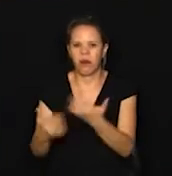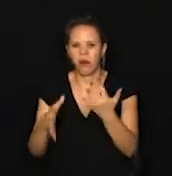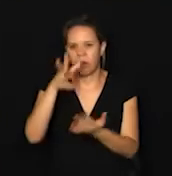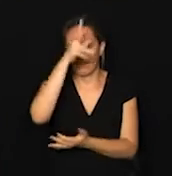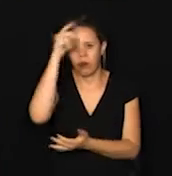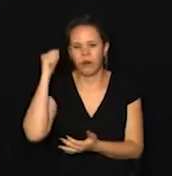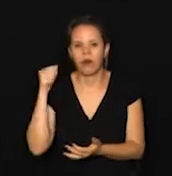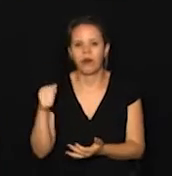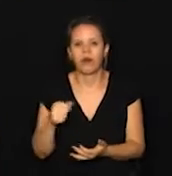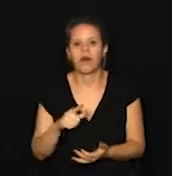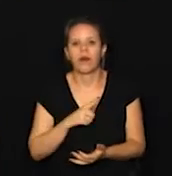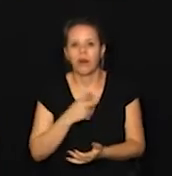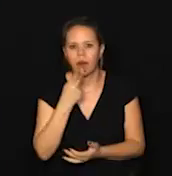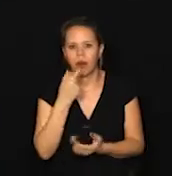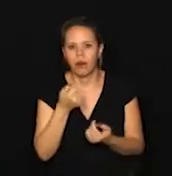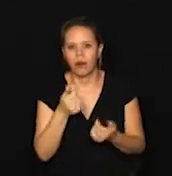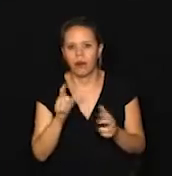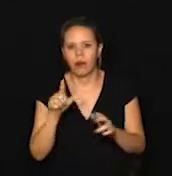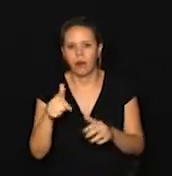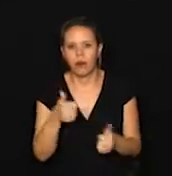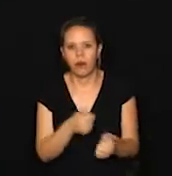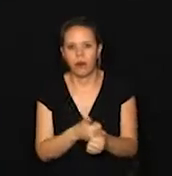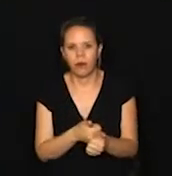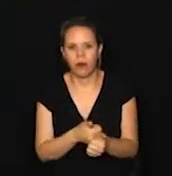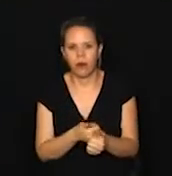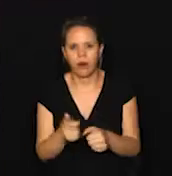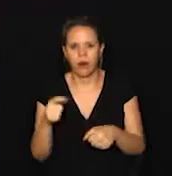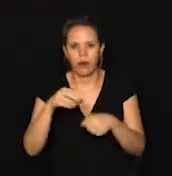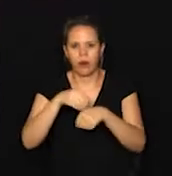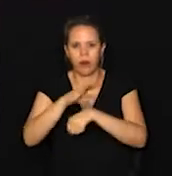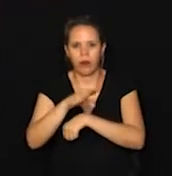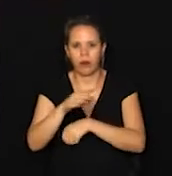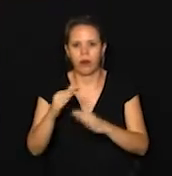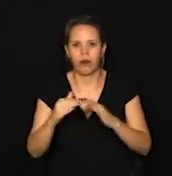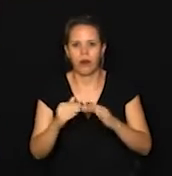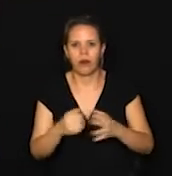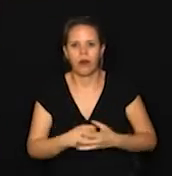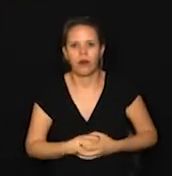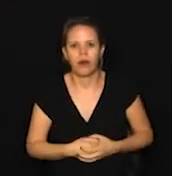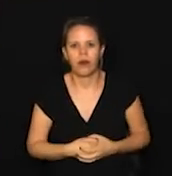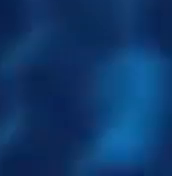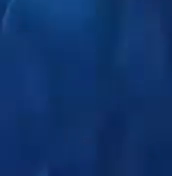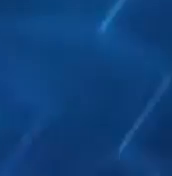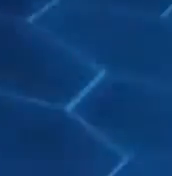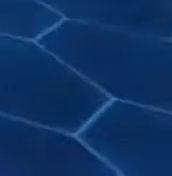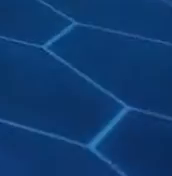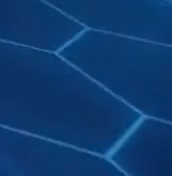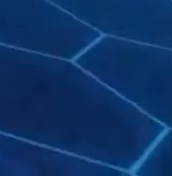A gente vai falar um pouquinho sobre isso e daqui a pouco, então, eu trago tudo para você aí de casa. Isso aí.